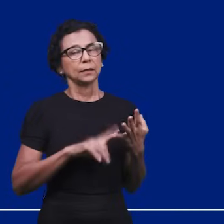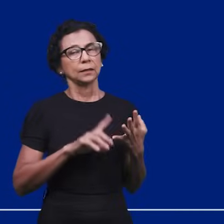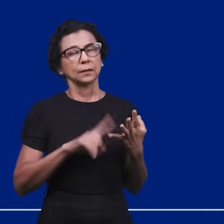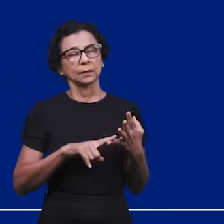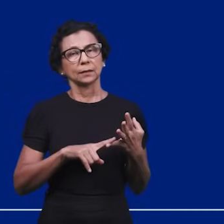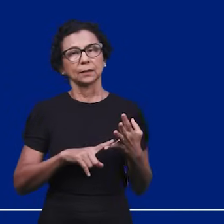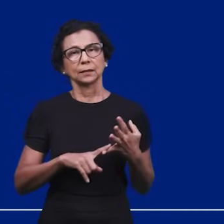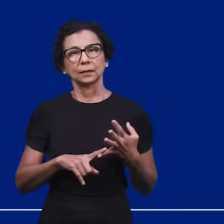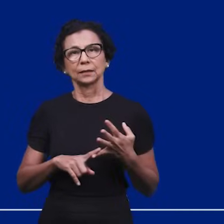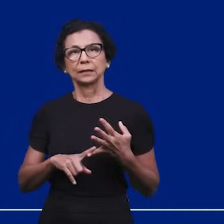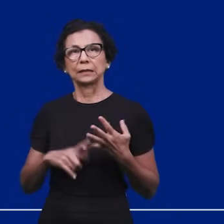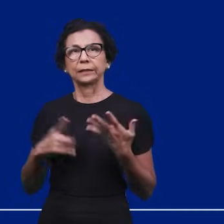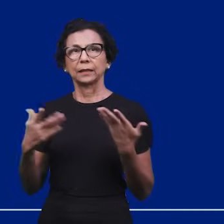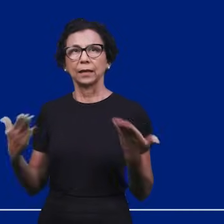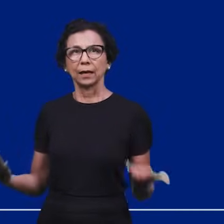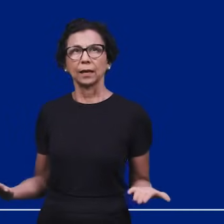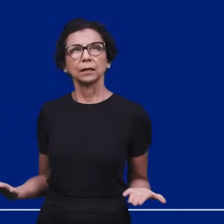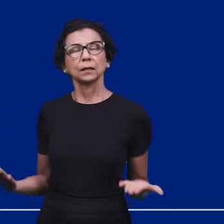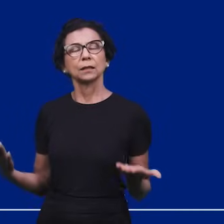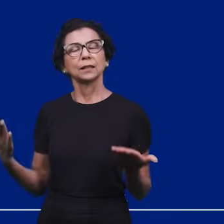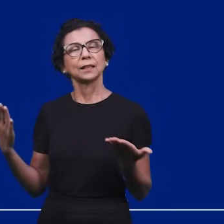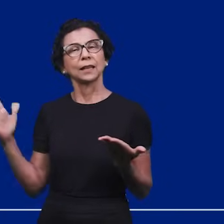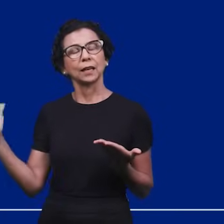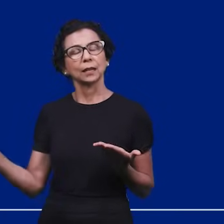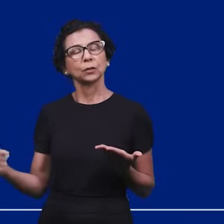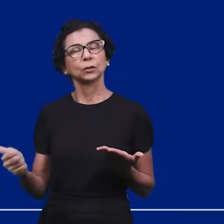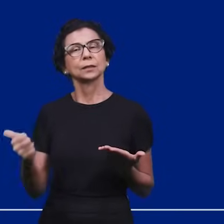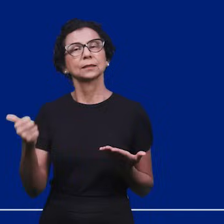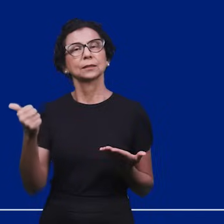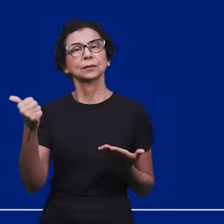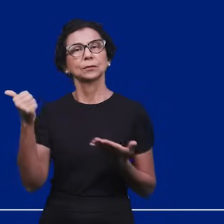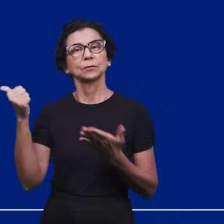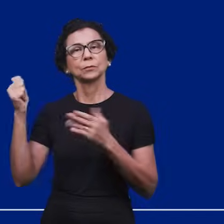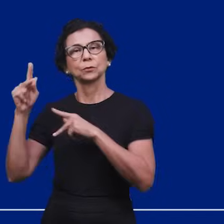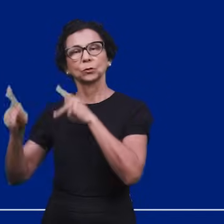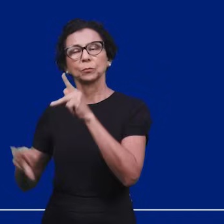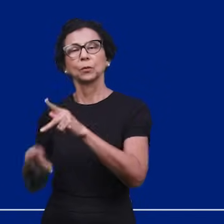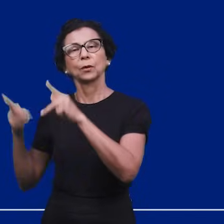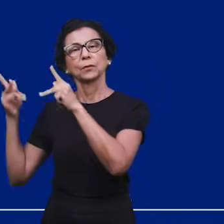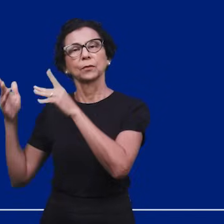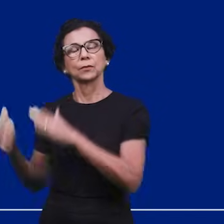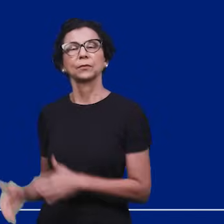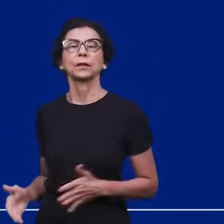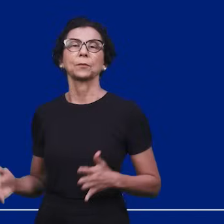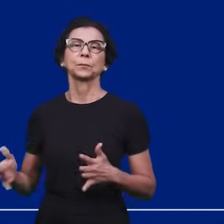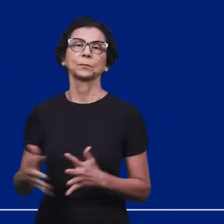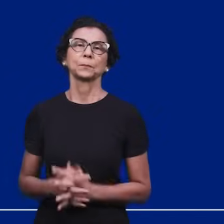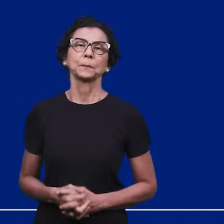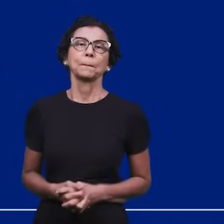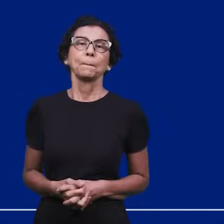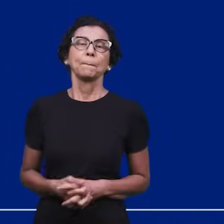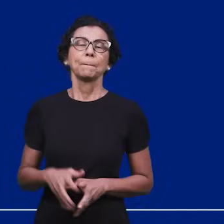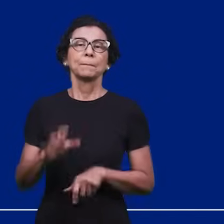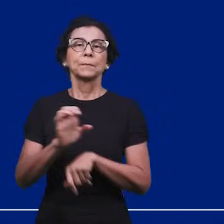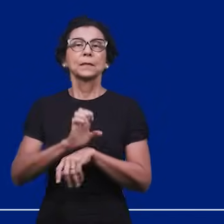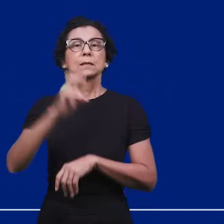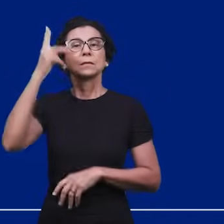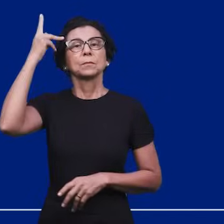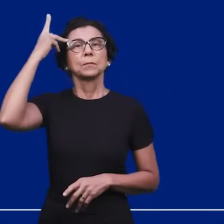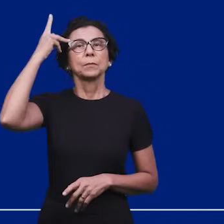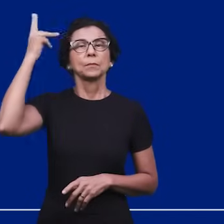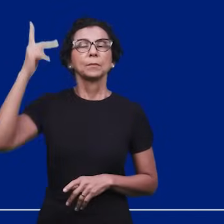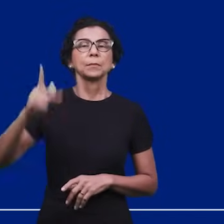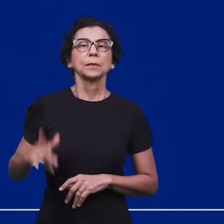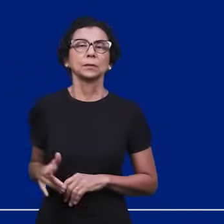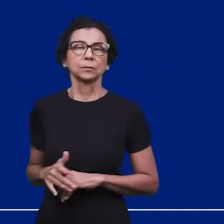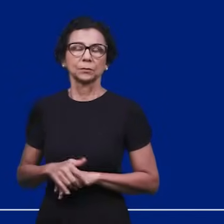é como colunas de fumaça, a igreja com os sinais visíveis da ação do Espírito Santo. Na letra B, perfumada de mirra,